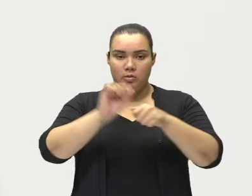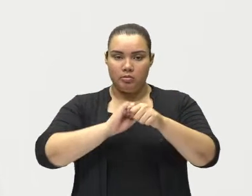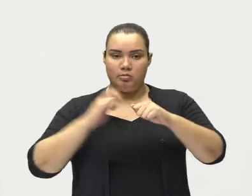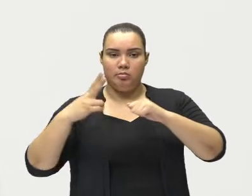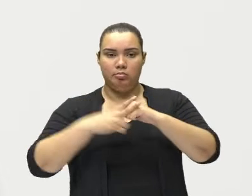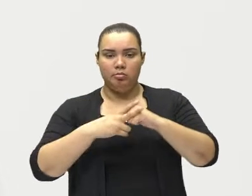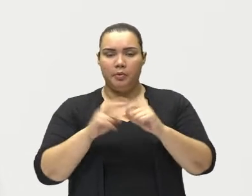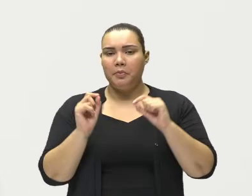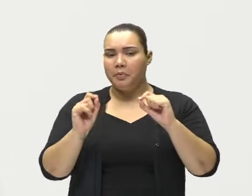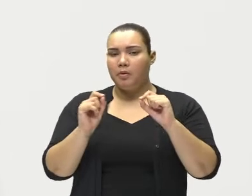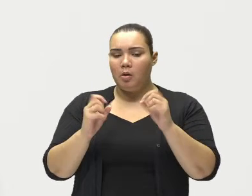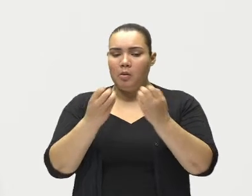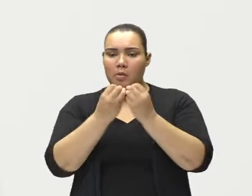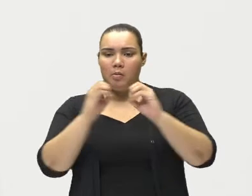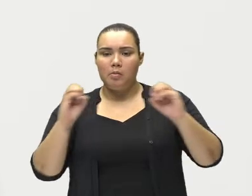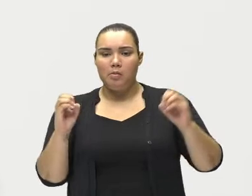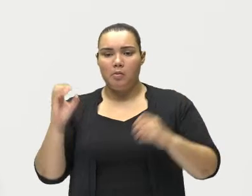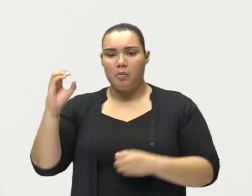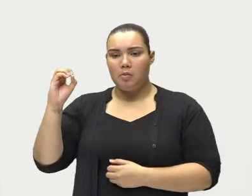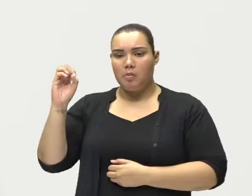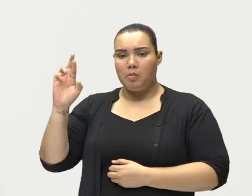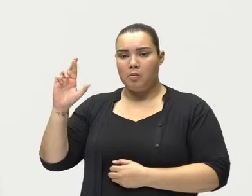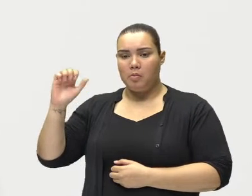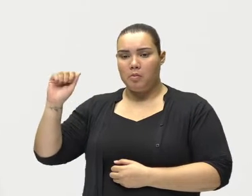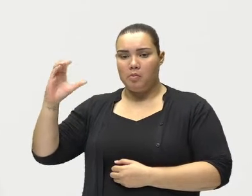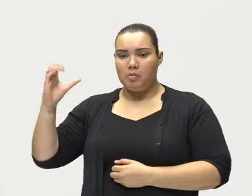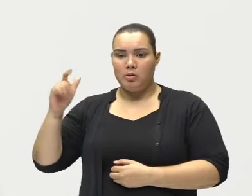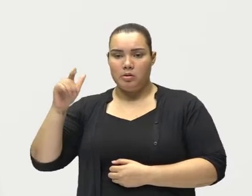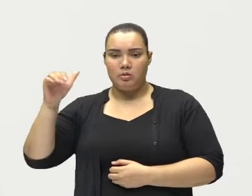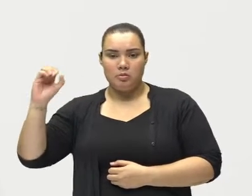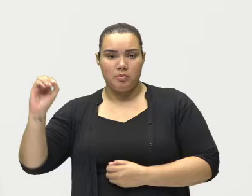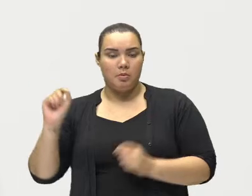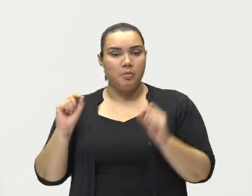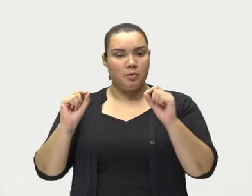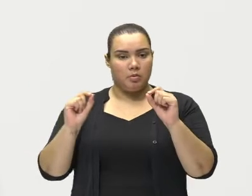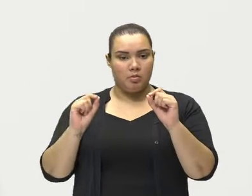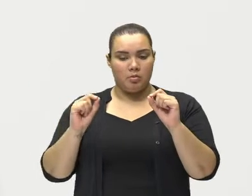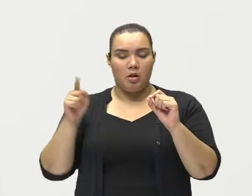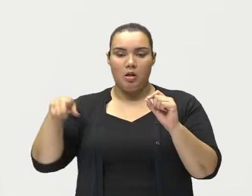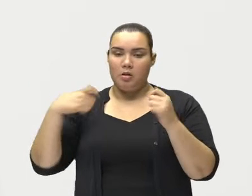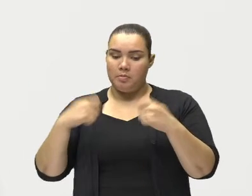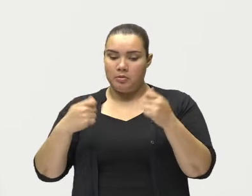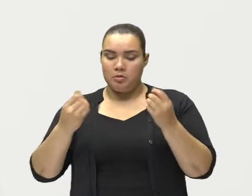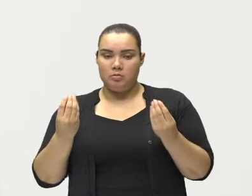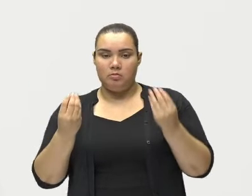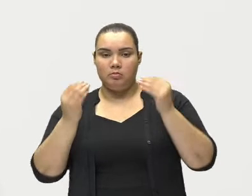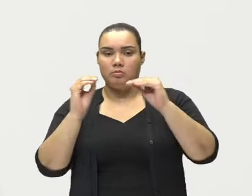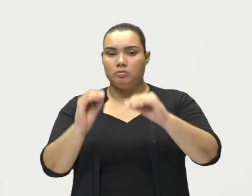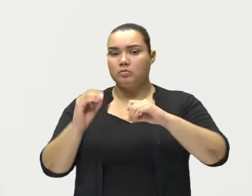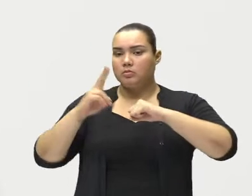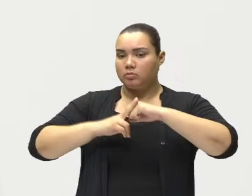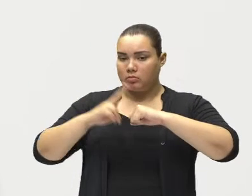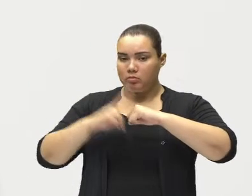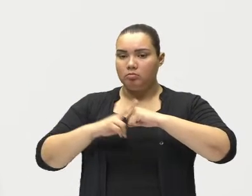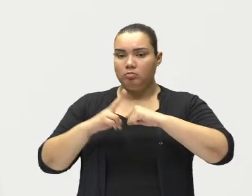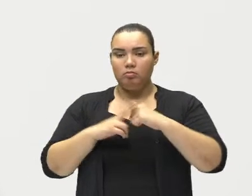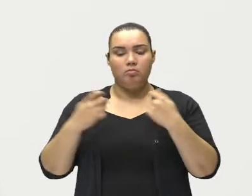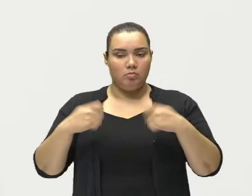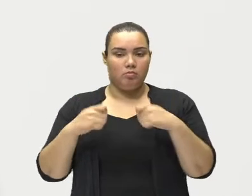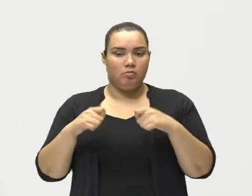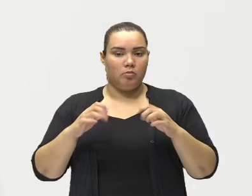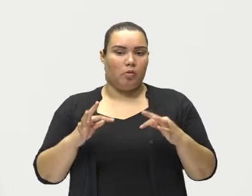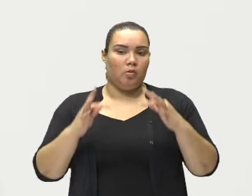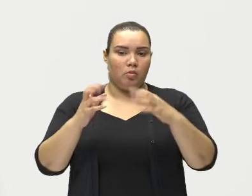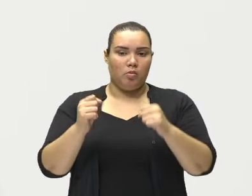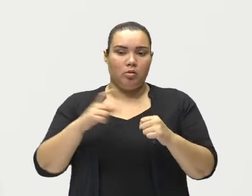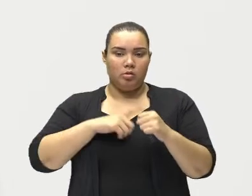é uma oração? Uma oração ela vai ter que ter um verbo. Toda oração tem um verbo. Você já sabe